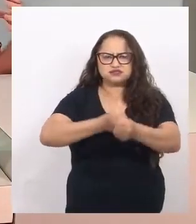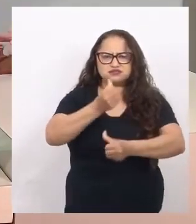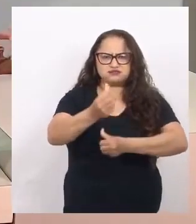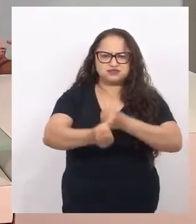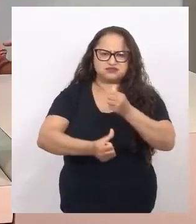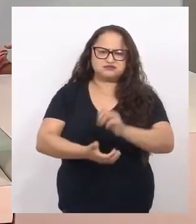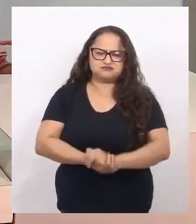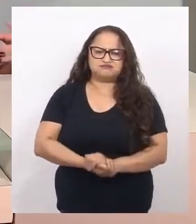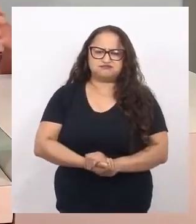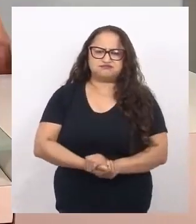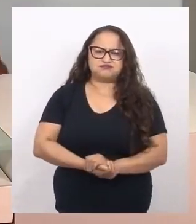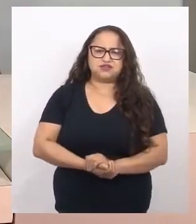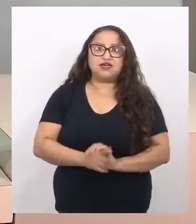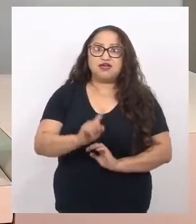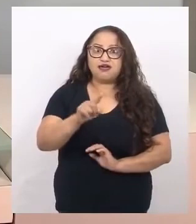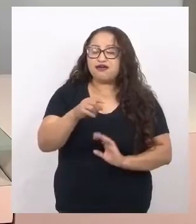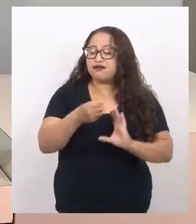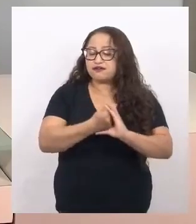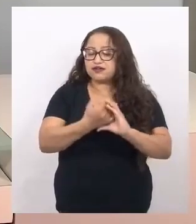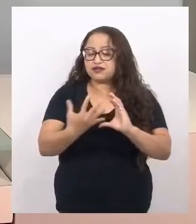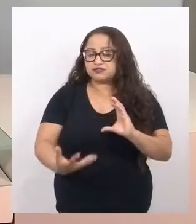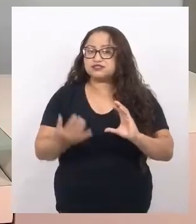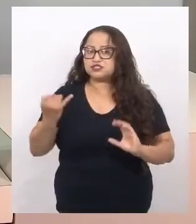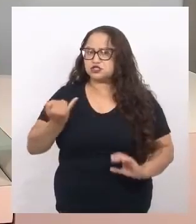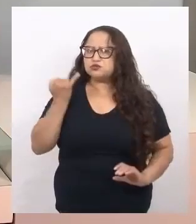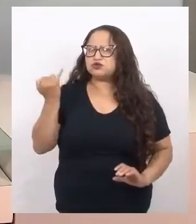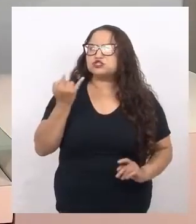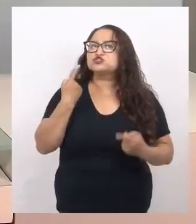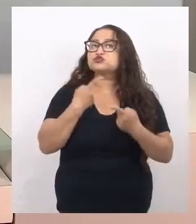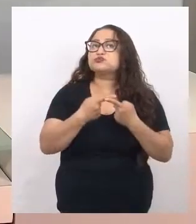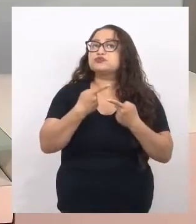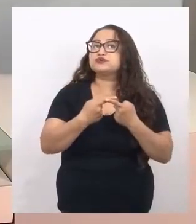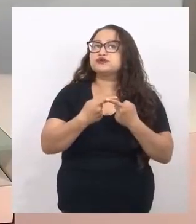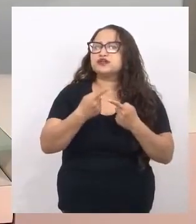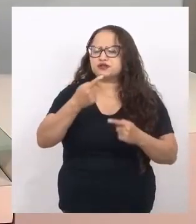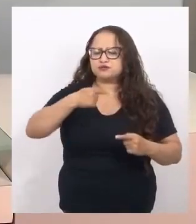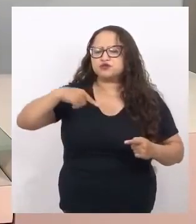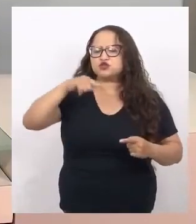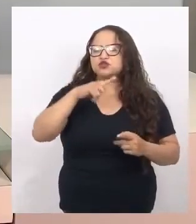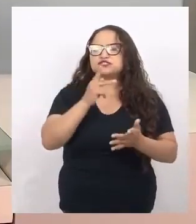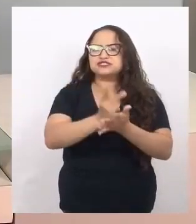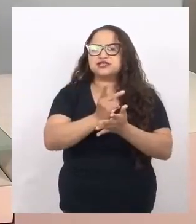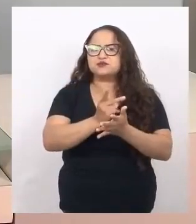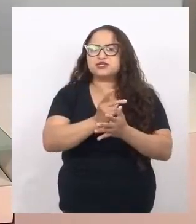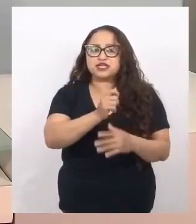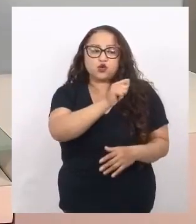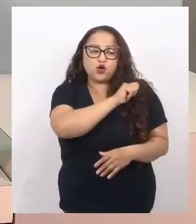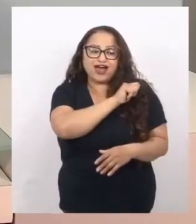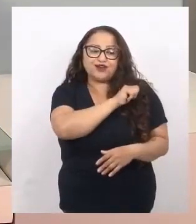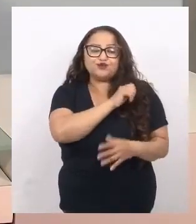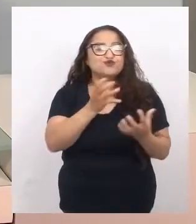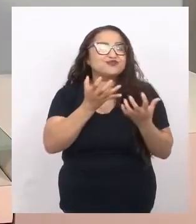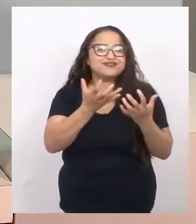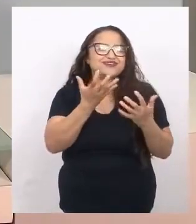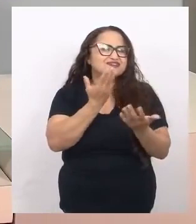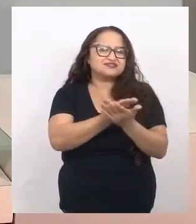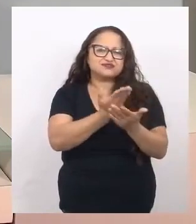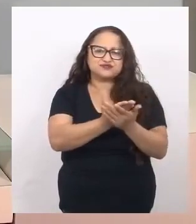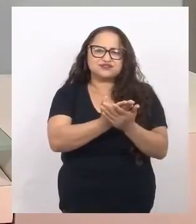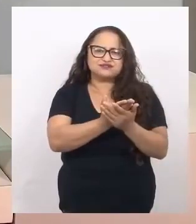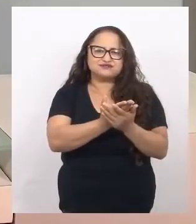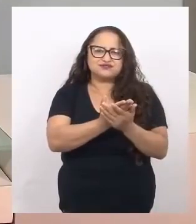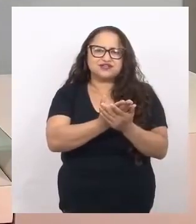Bom, essa característica, ela é importante para a gente manter o aluno na escola, mas ela traz uma complexidade um pouquinho maior